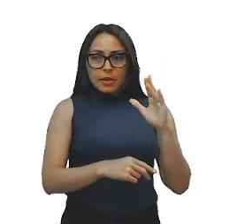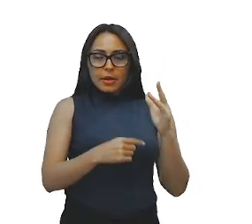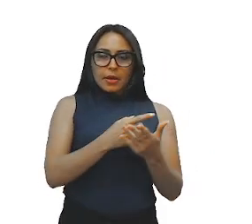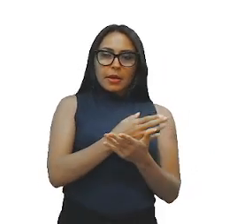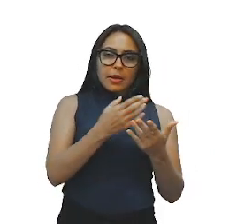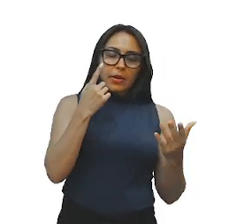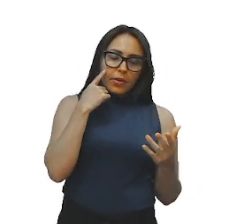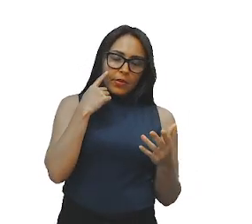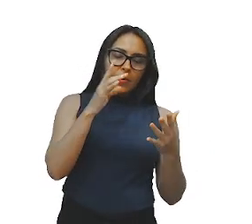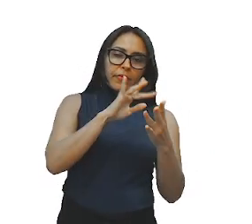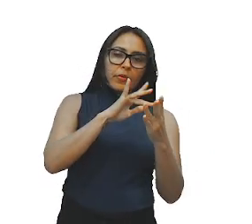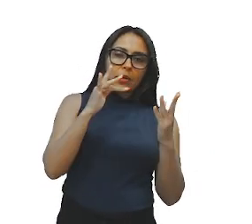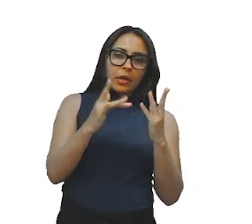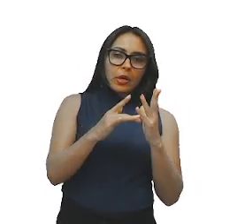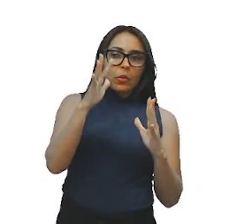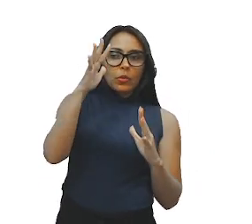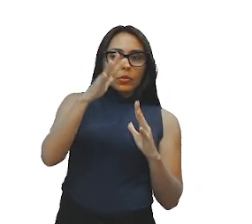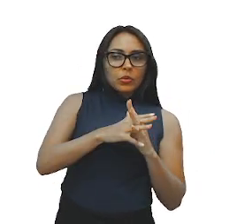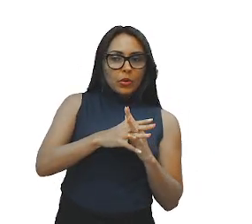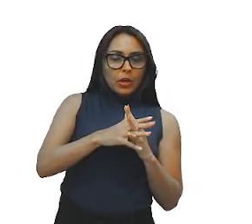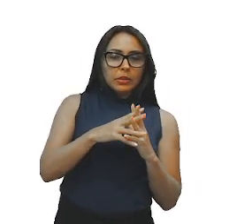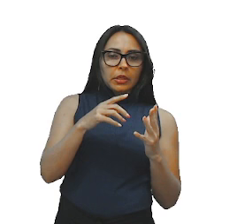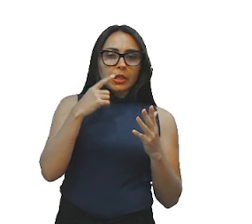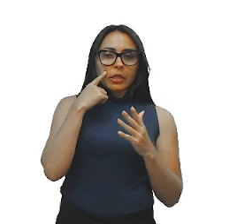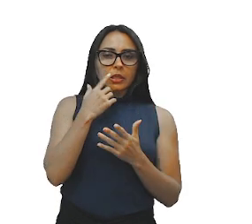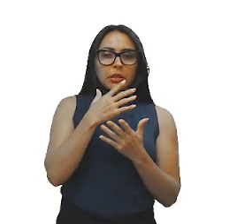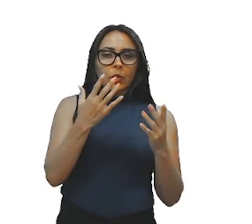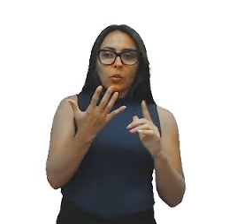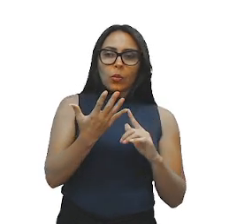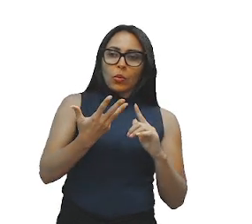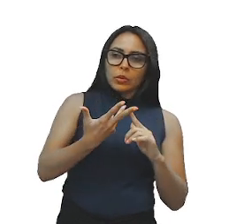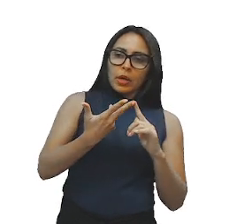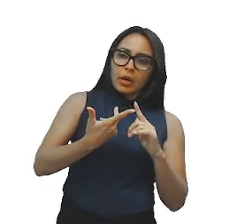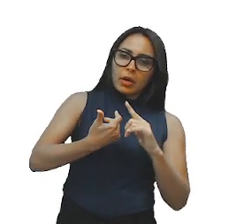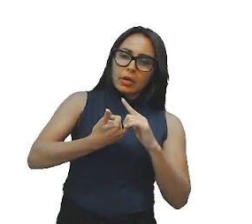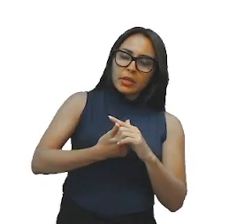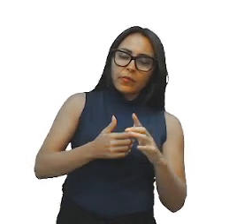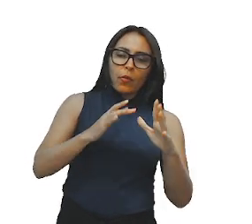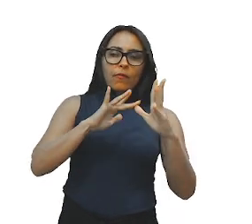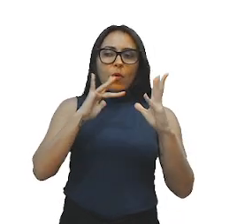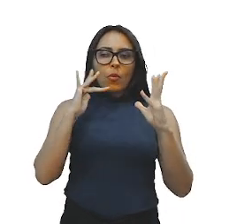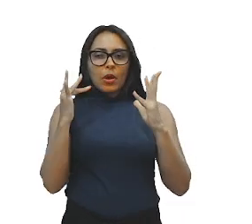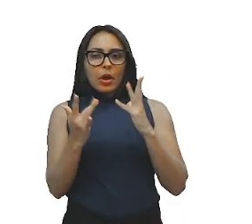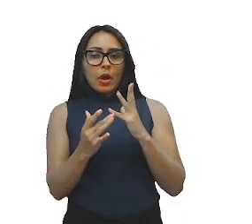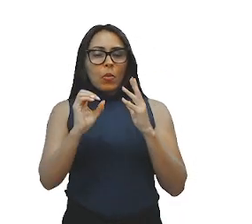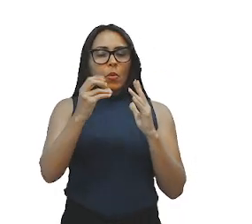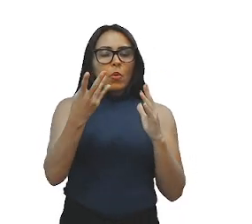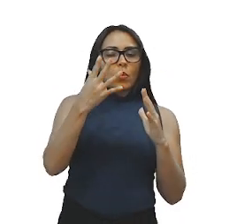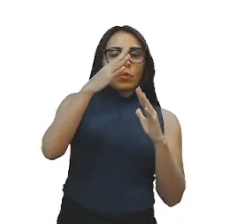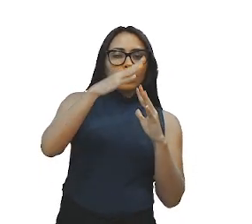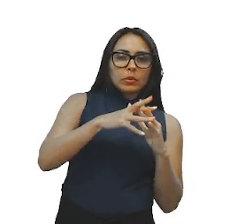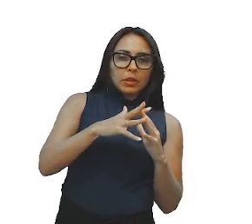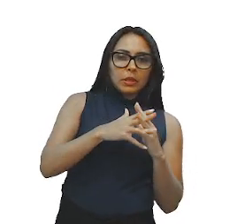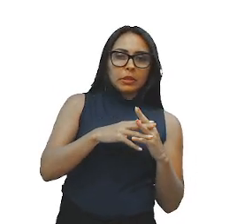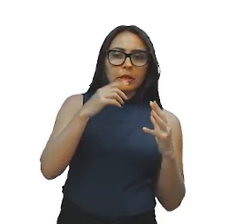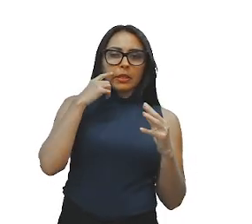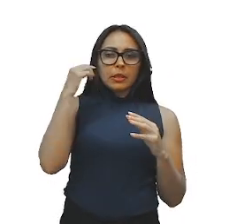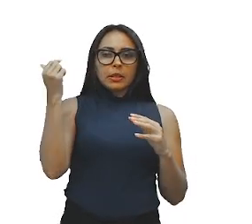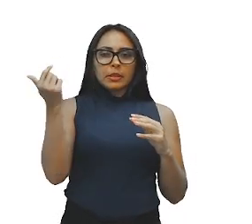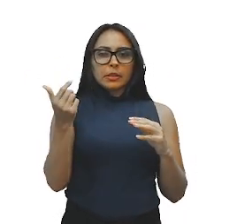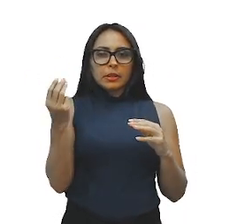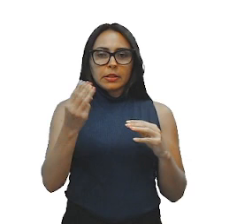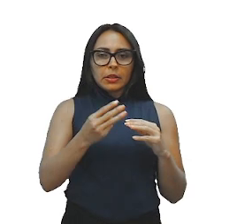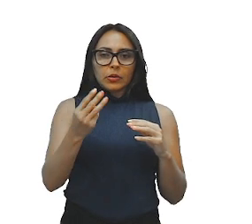consoante. Então, contar se for uma vogal ou se for uma consoante. Terceiro passo, escrever o número de